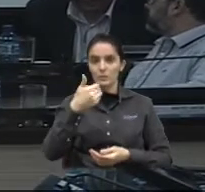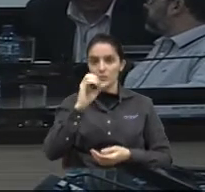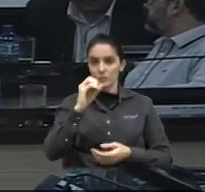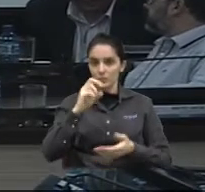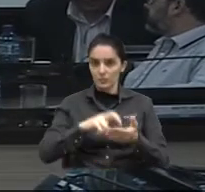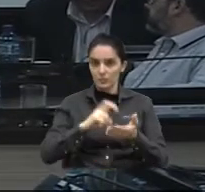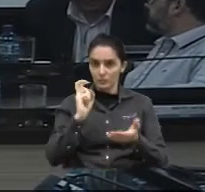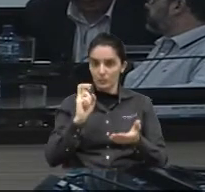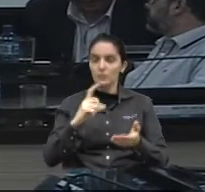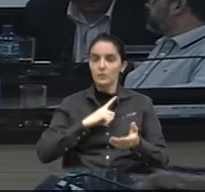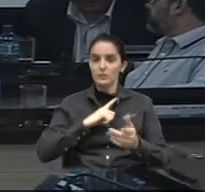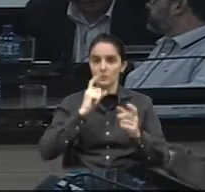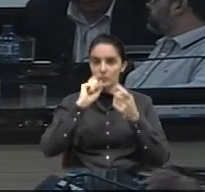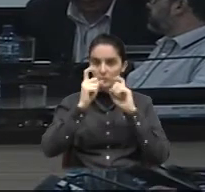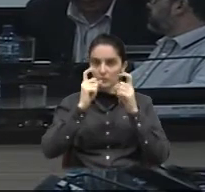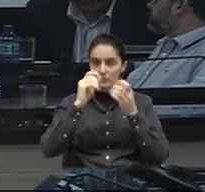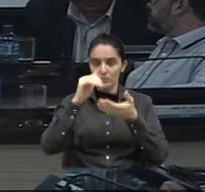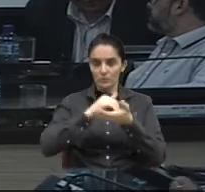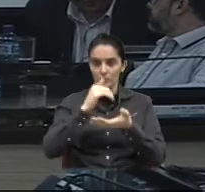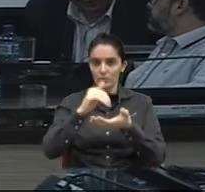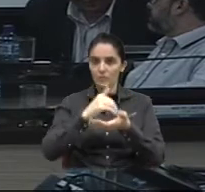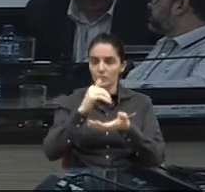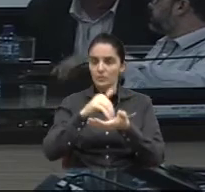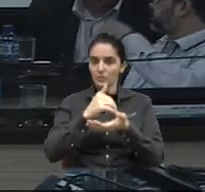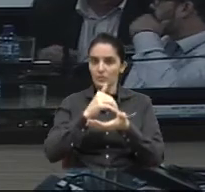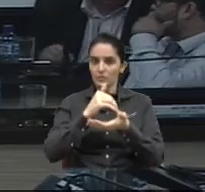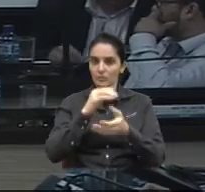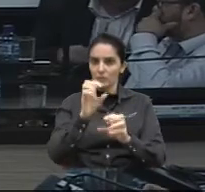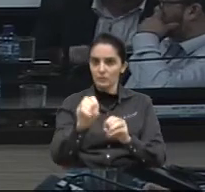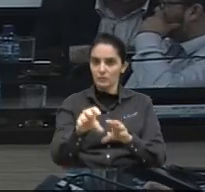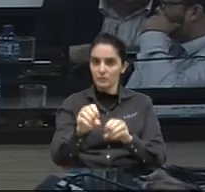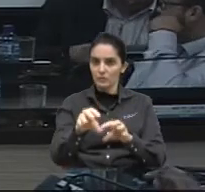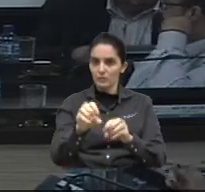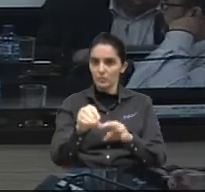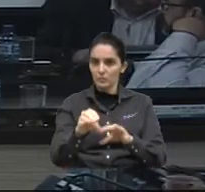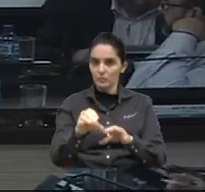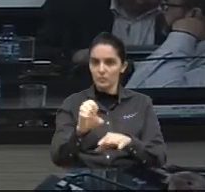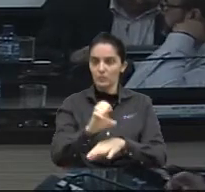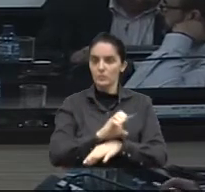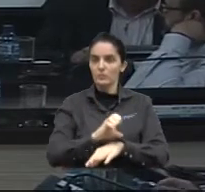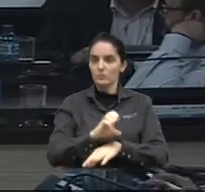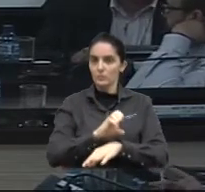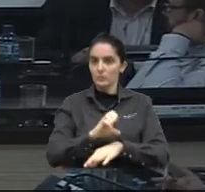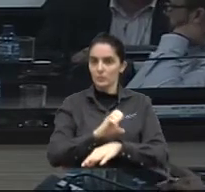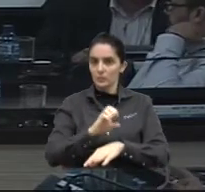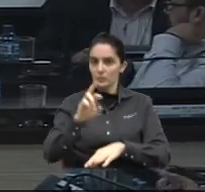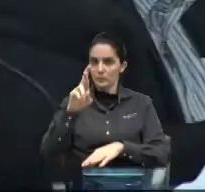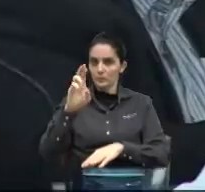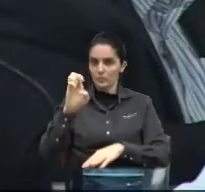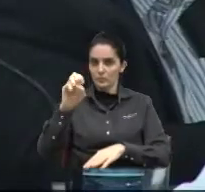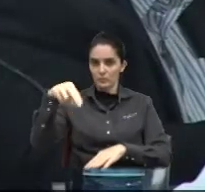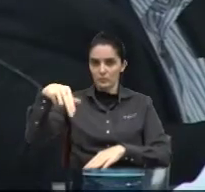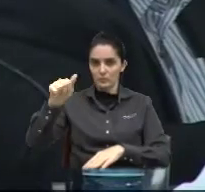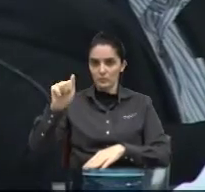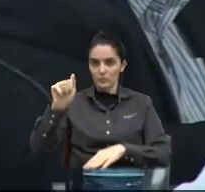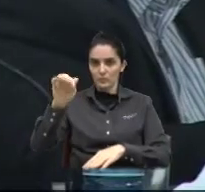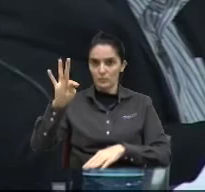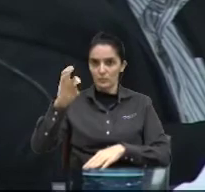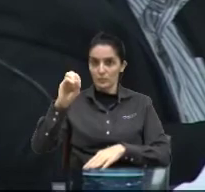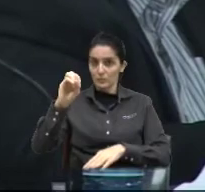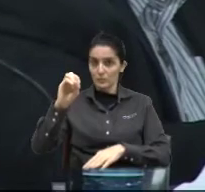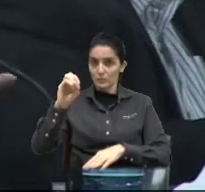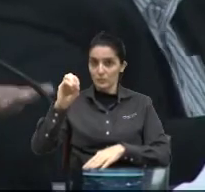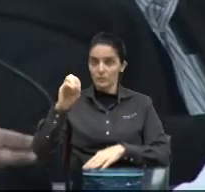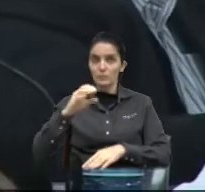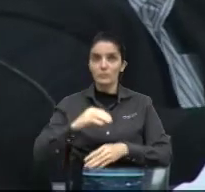com o secretário é de educação estadual doutor renato nalini e vou trazer